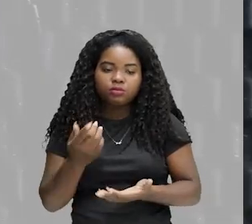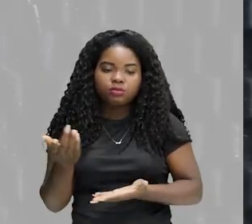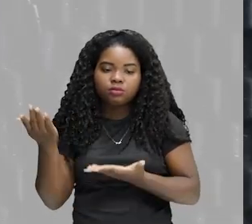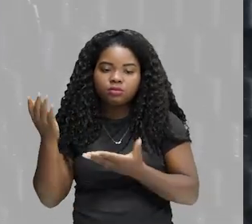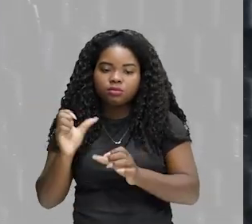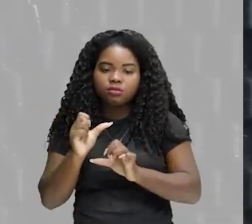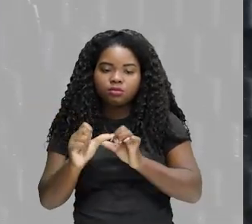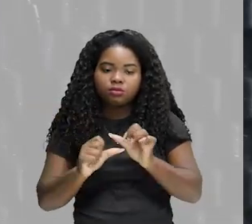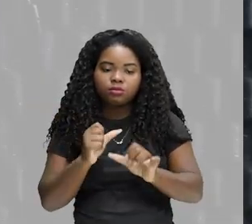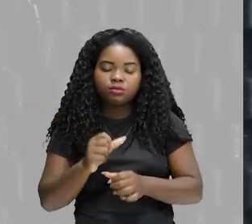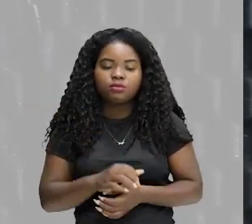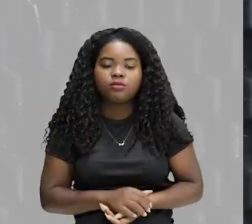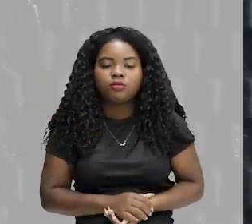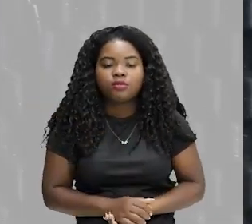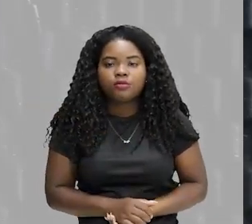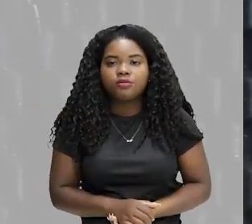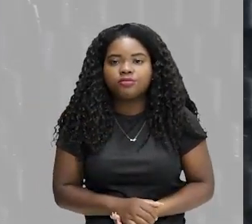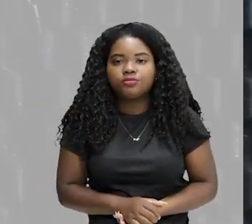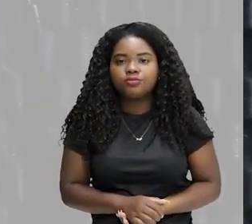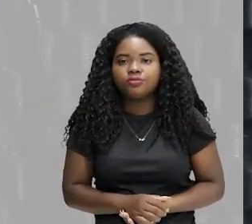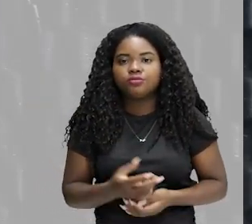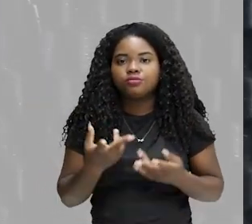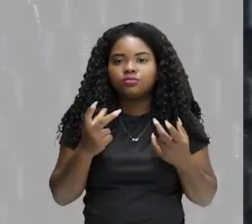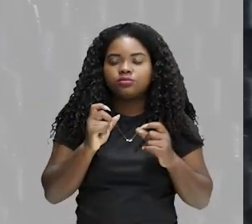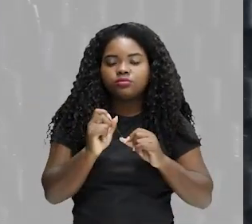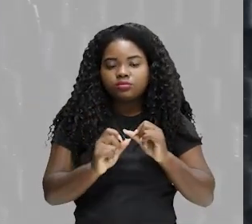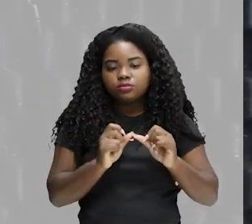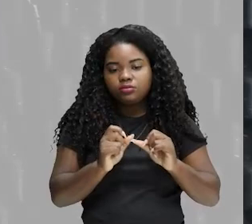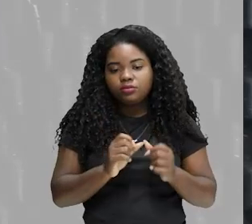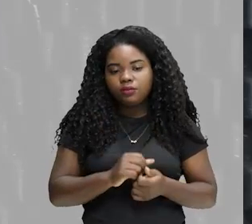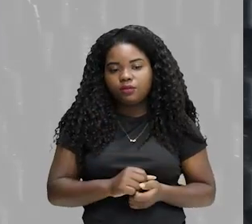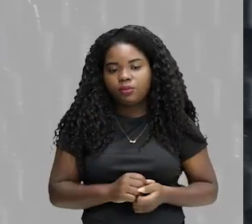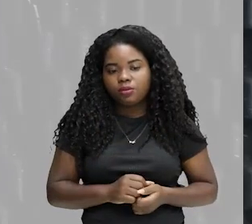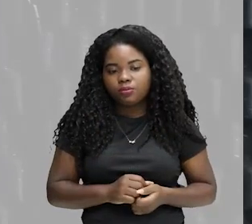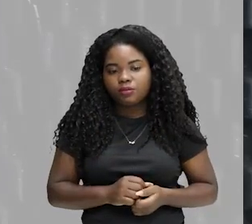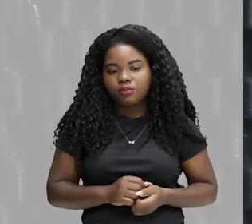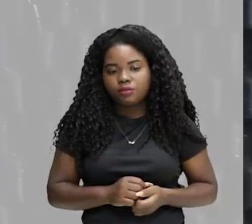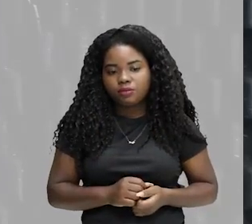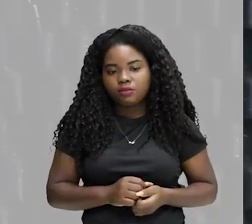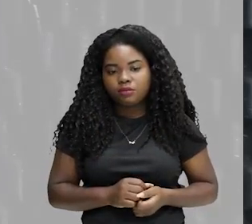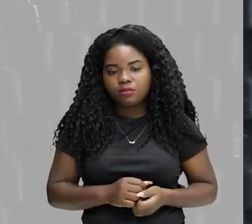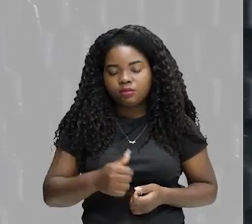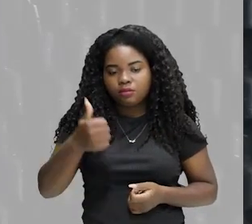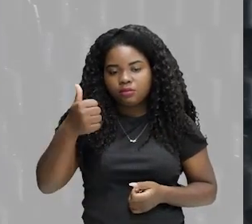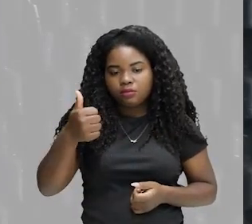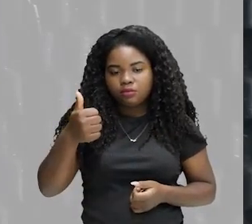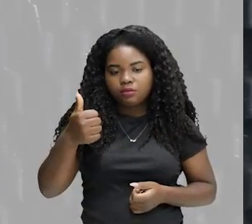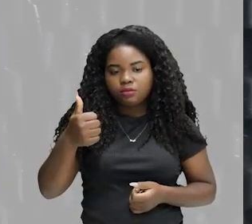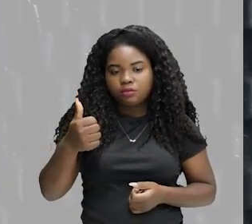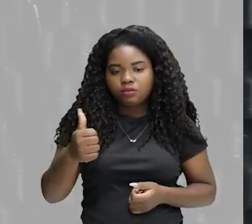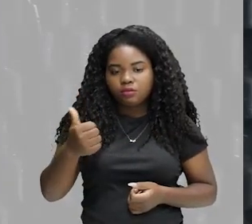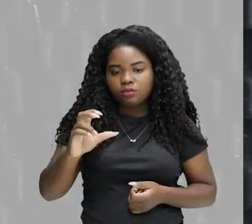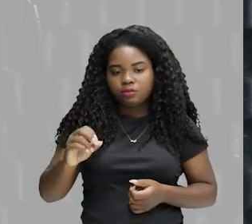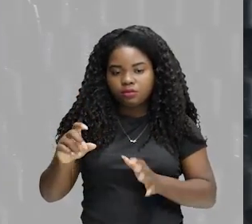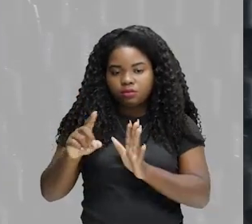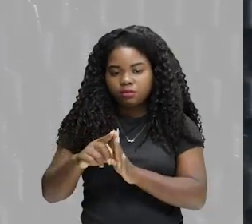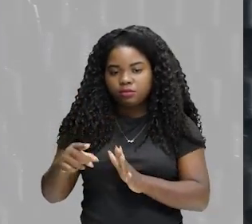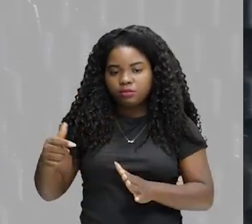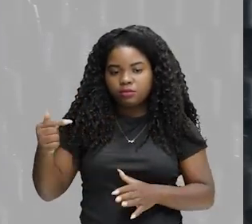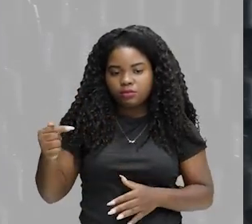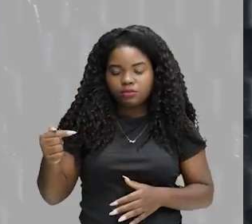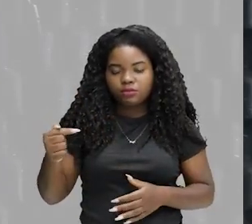feito. Acabei de dizer isso para você. Perceba que eu tenho aqui, né, no numerador a unidade e no denominador uma nova